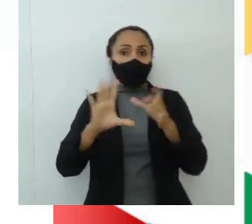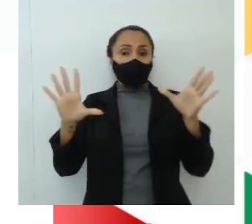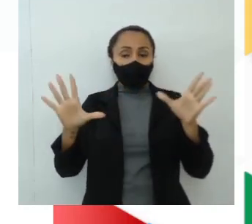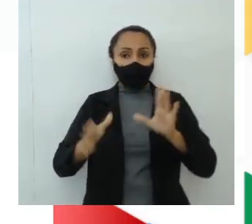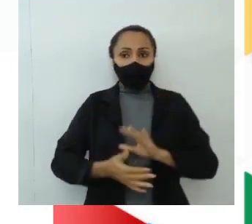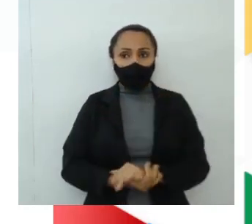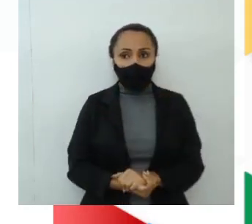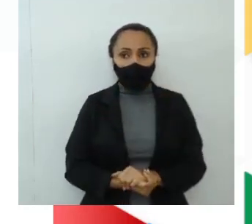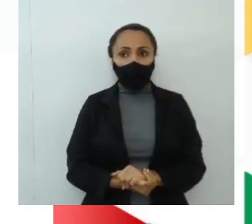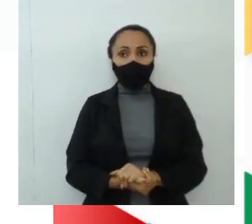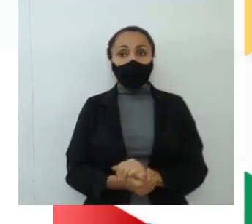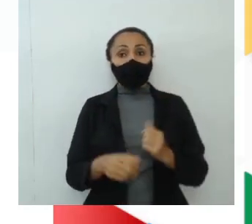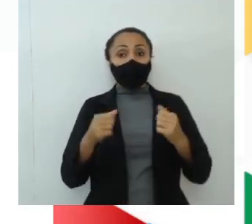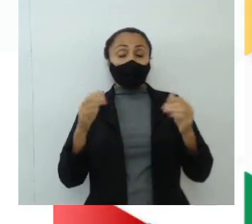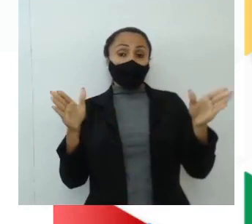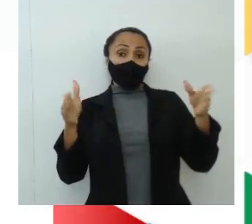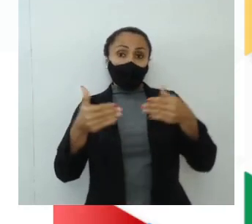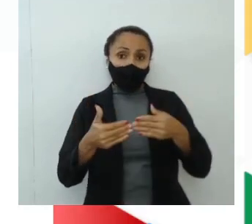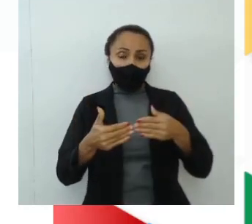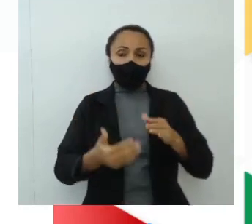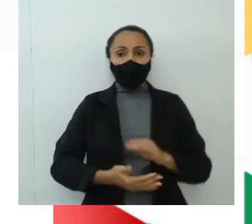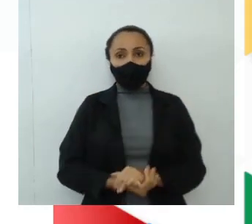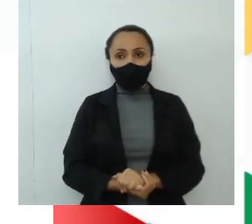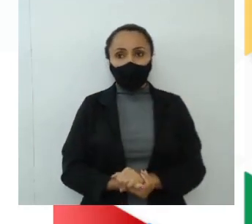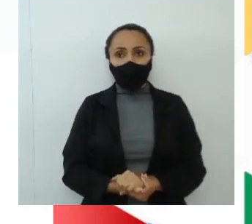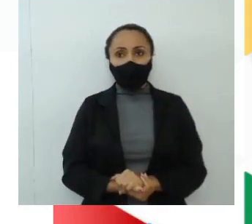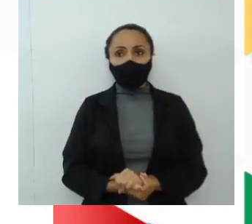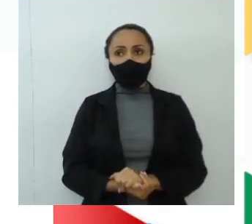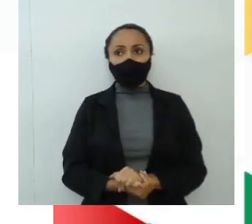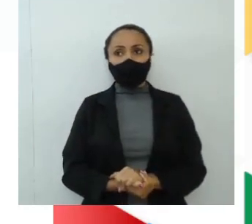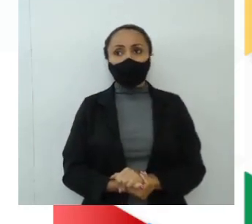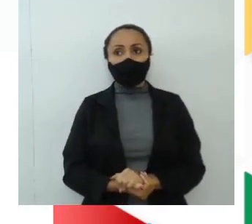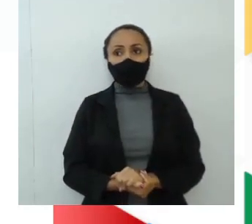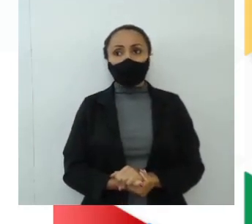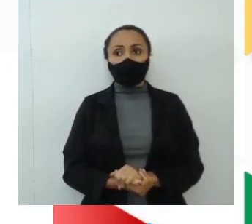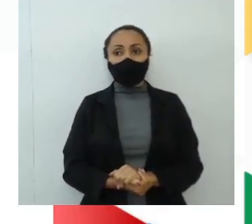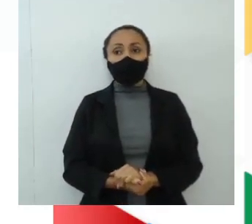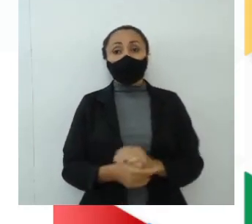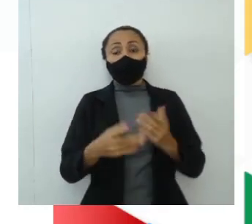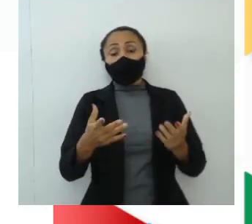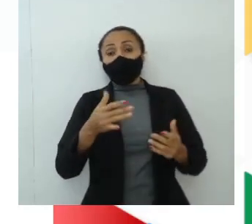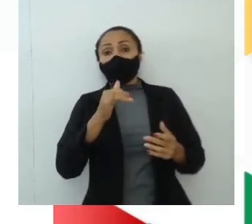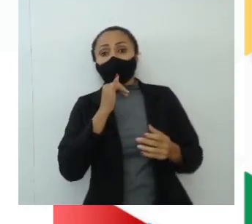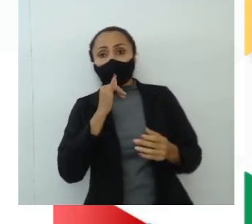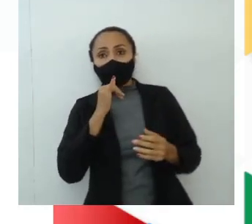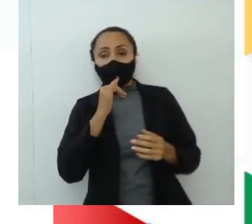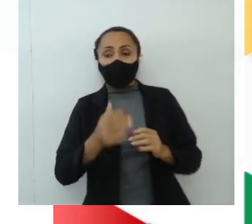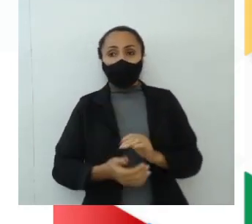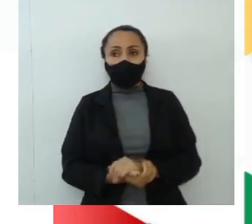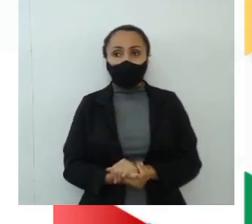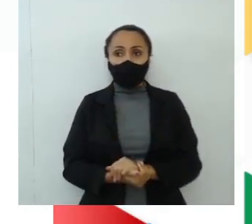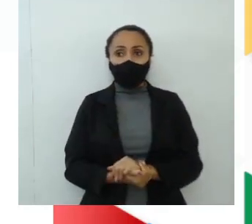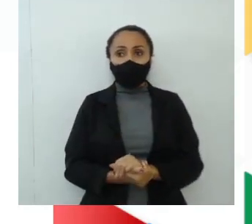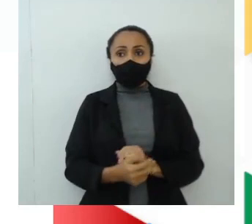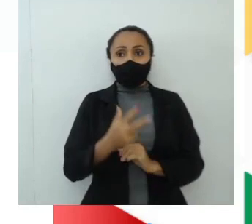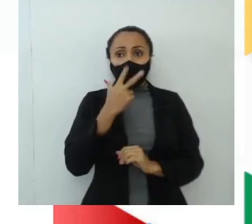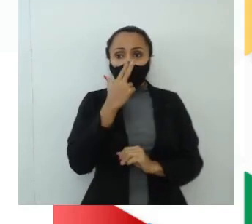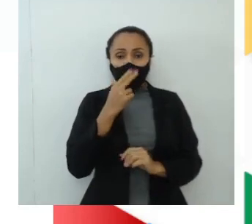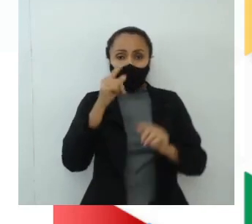tem que ser fechada, poligonal fechado. Então, aí a gente botou um exemplo. Essa aqui tem, parece